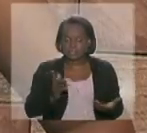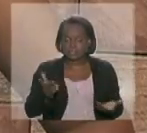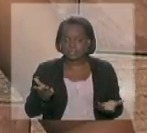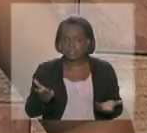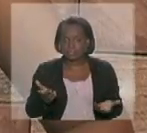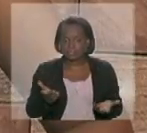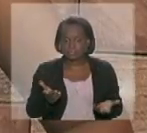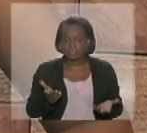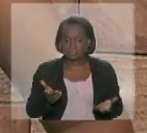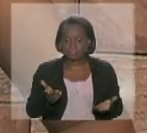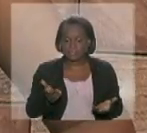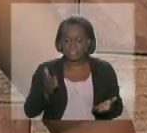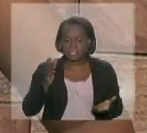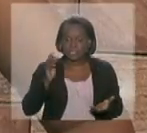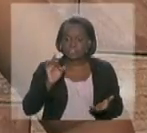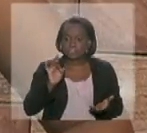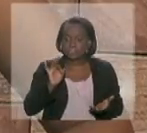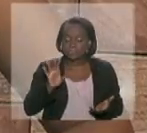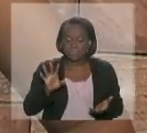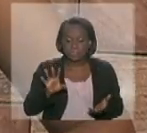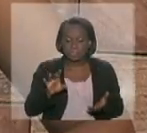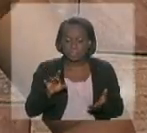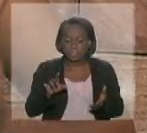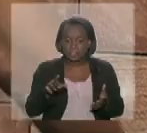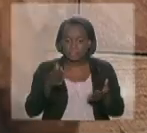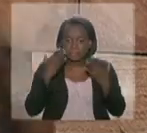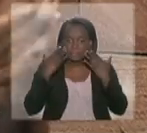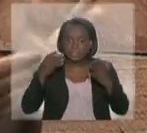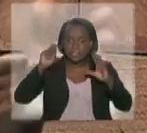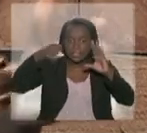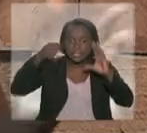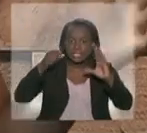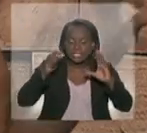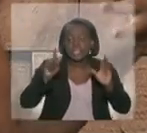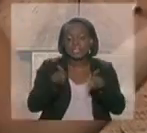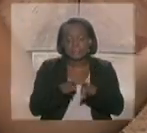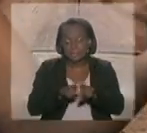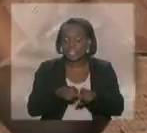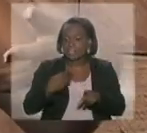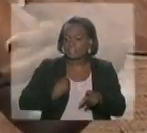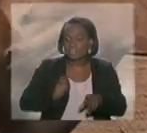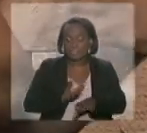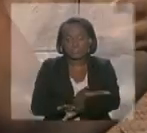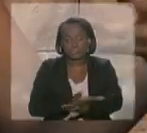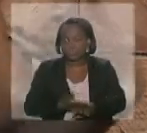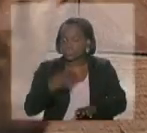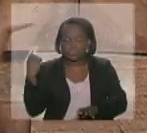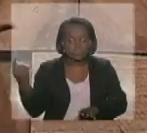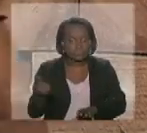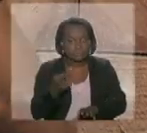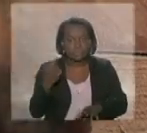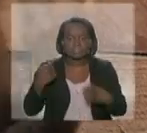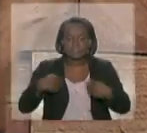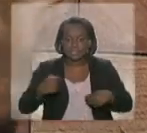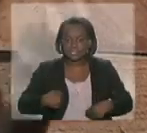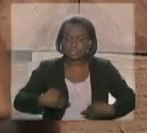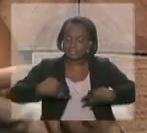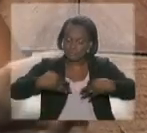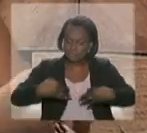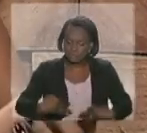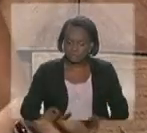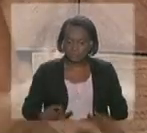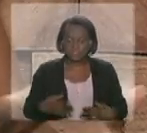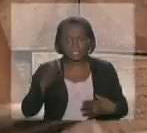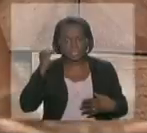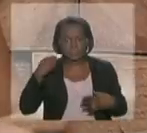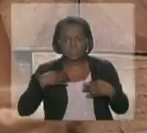certa acho que não só na questão de est só na frente da câmera eu acho que ao longo o seu entorno você precisa ter um pouco